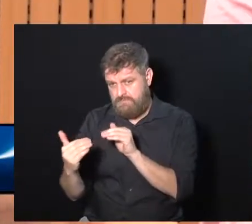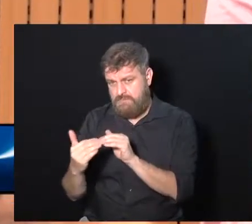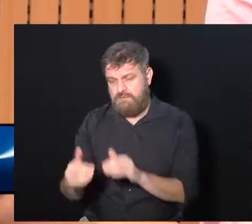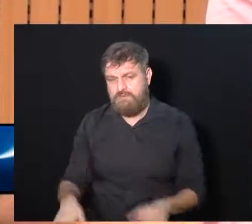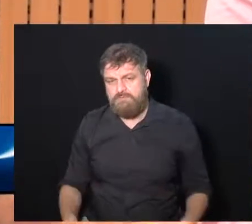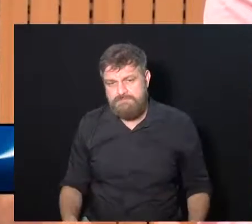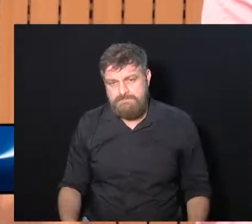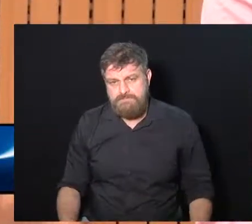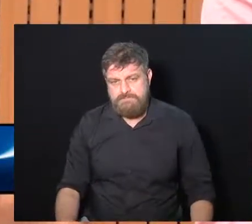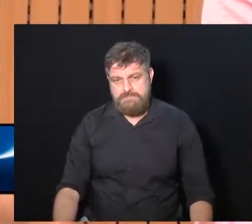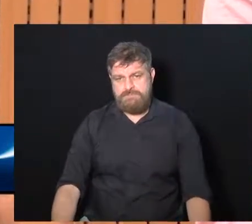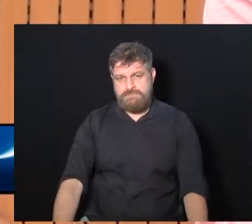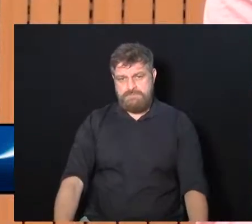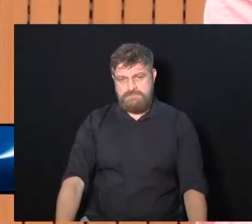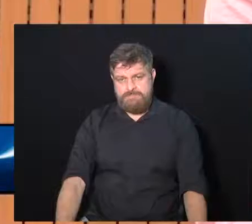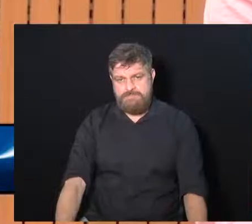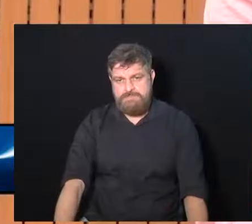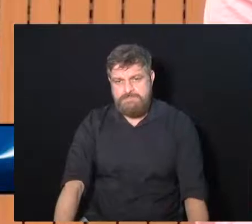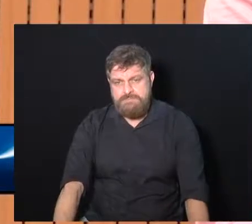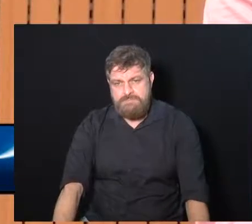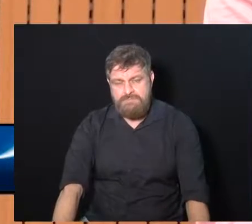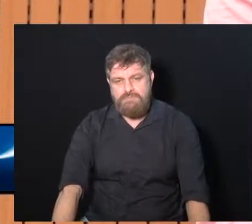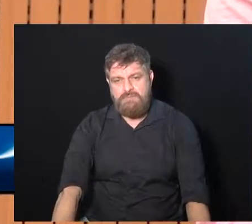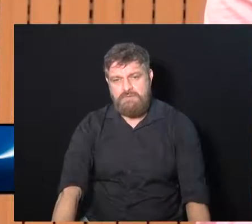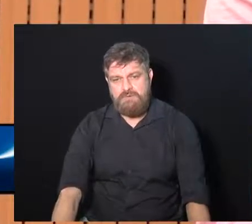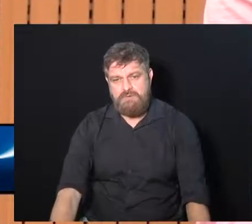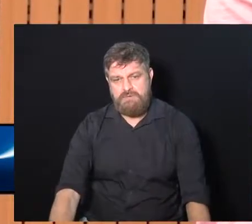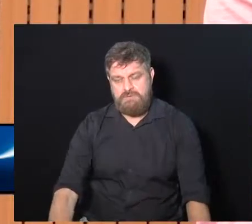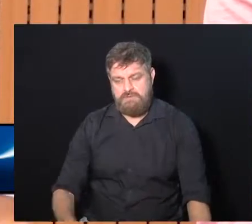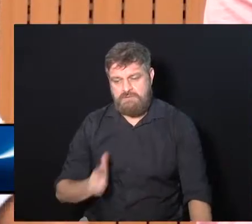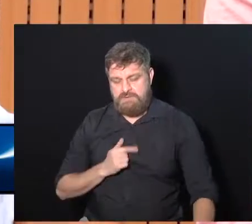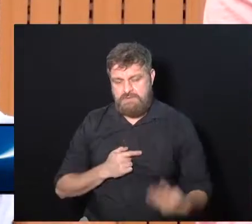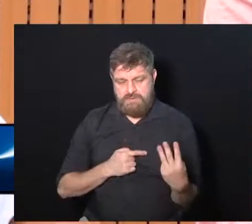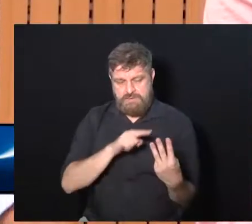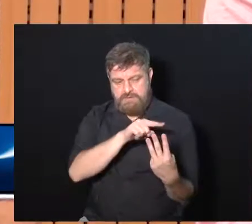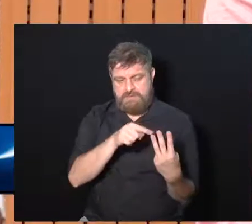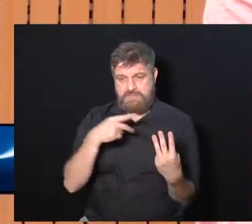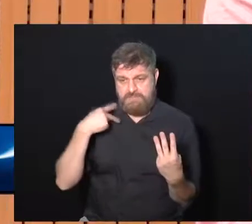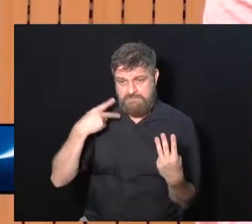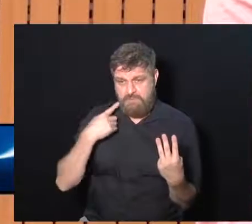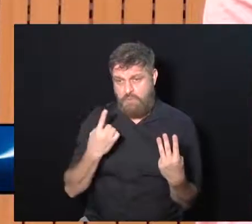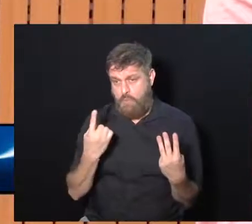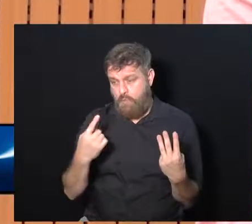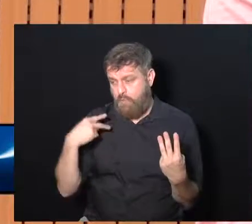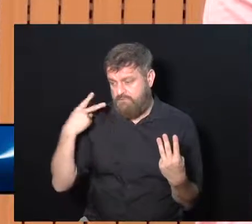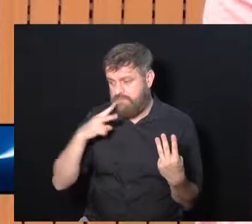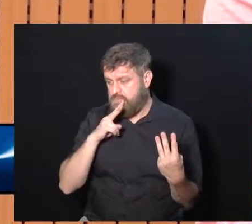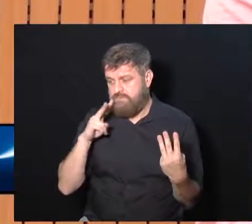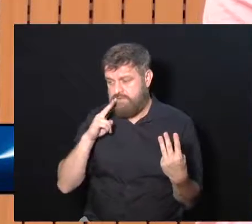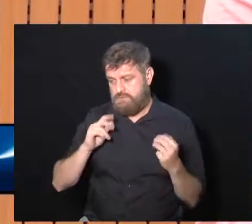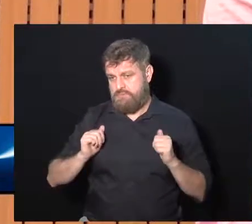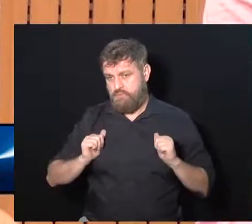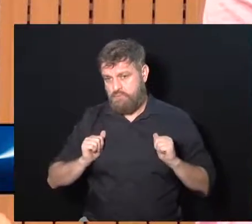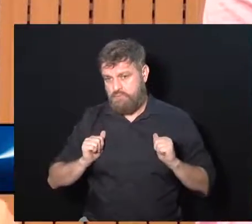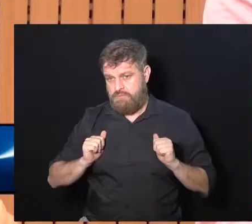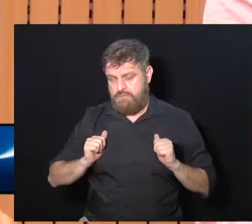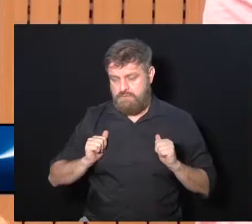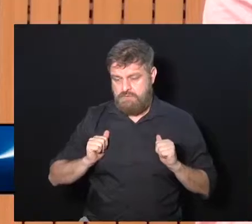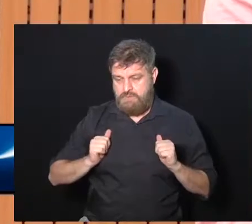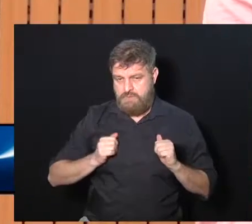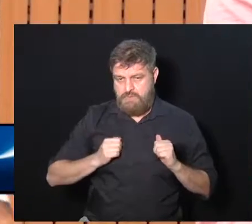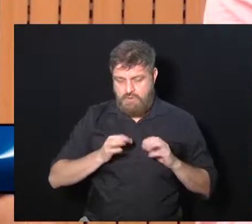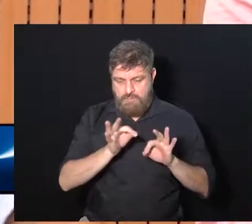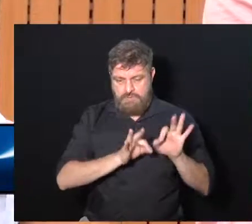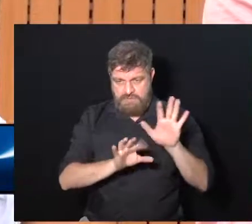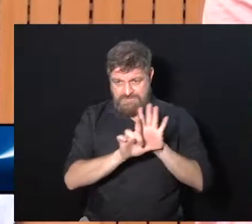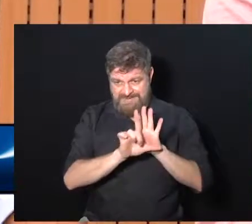ao parecer. E com 3 votos favoráveis e uma abstenção, o